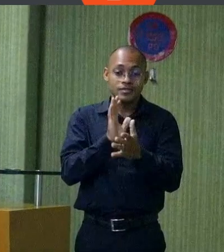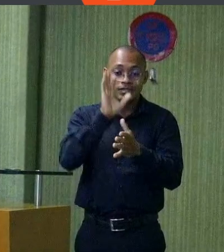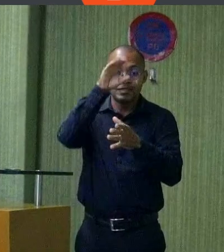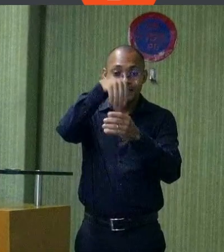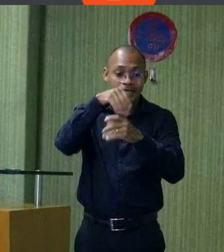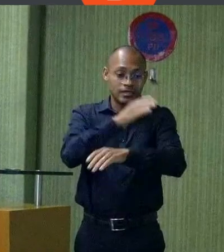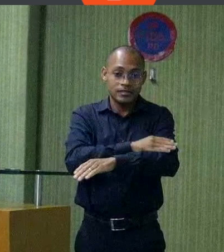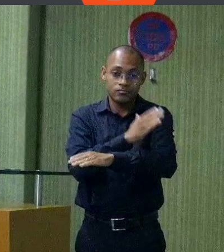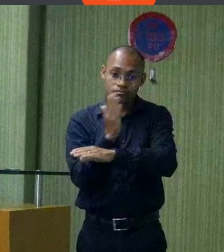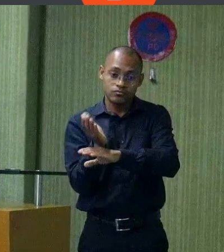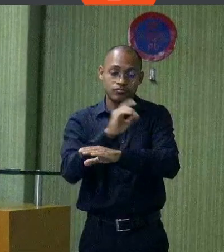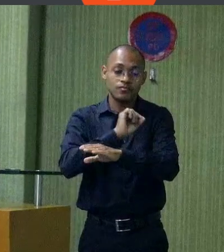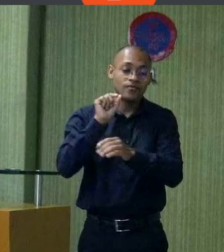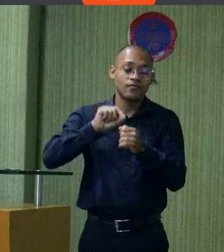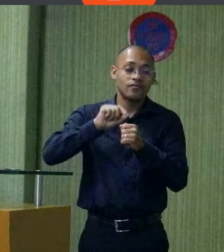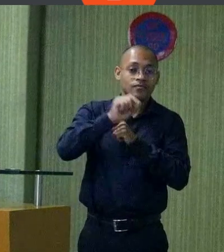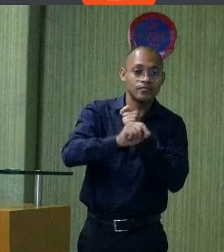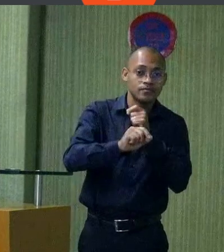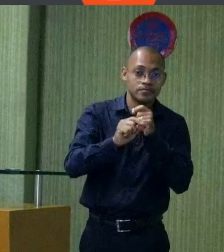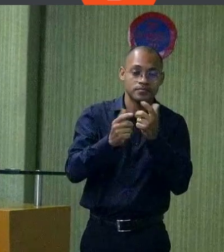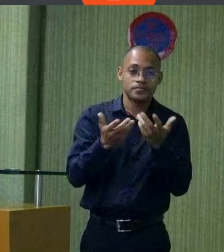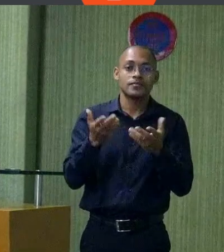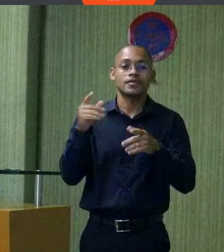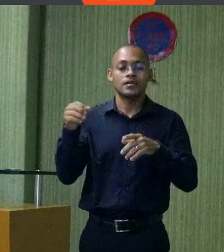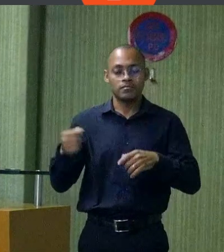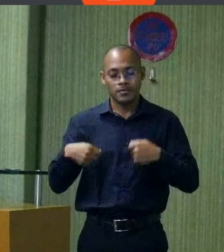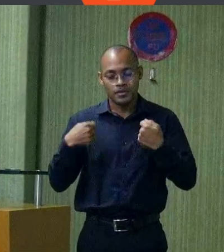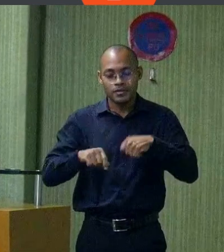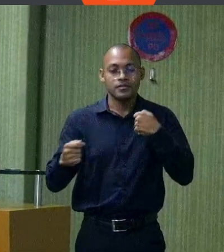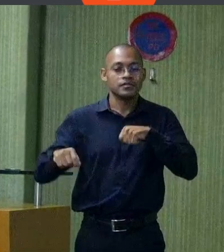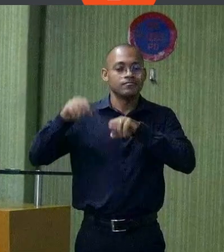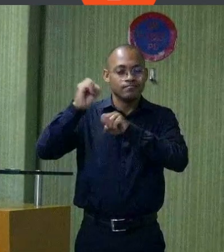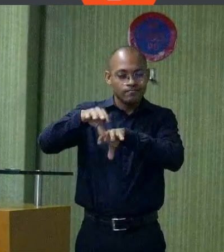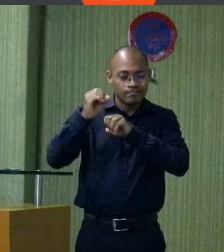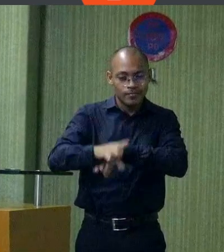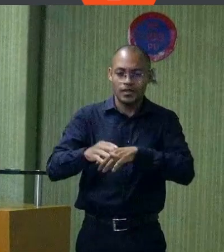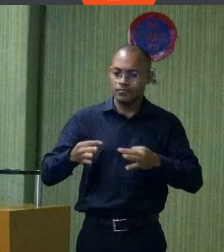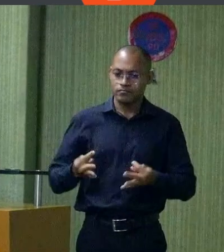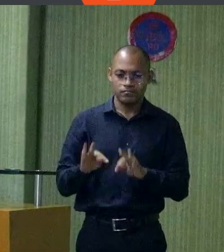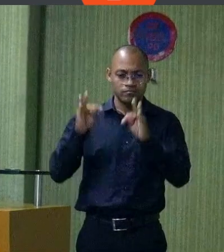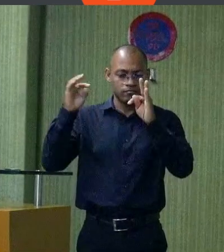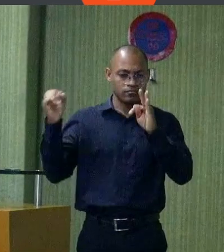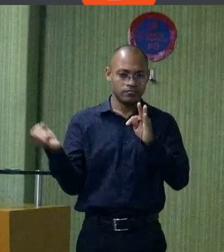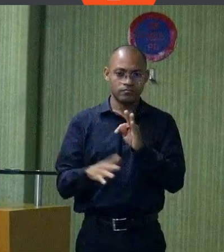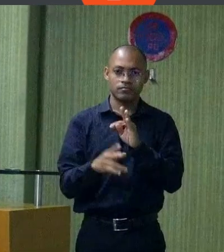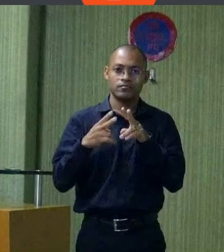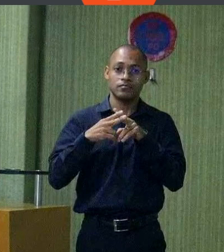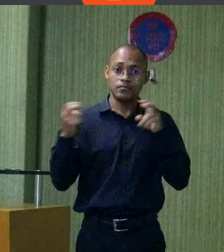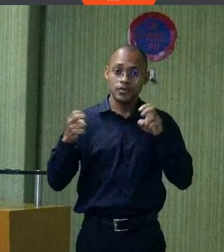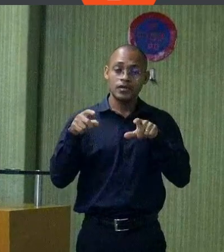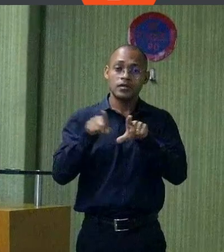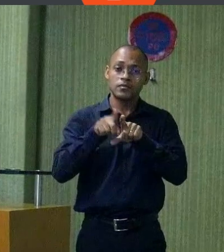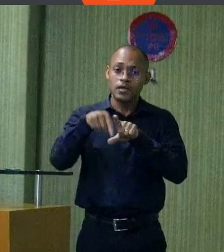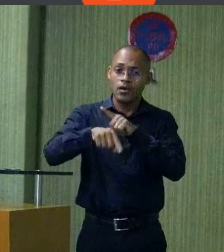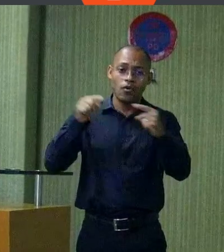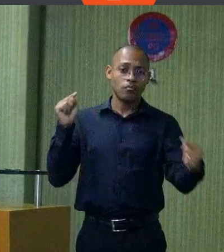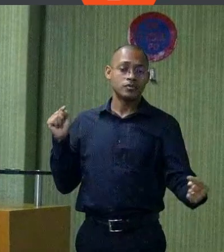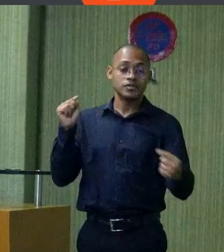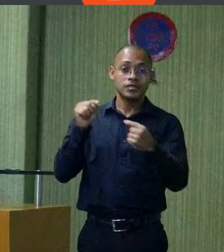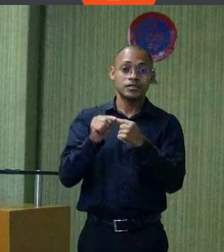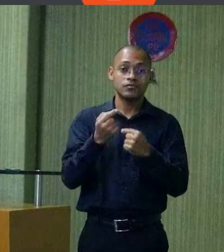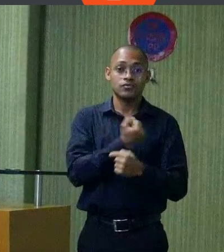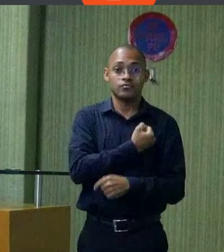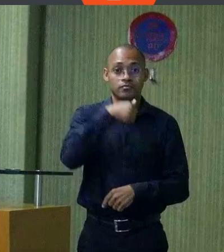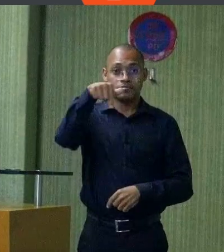o novo plano também incorpora educação para as tecnologias e cidadania digital num objetivo específico o objetivo sete né